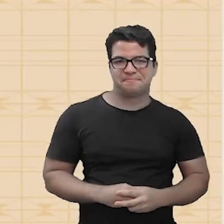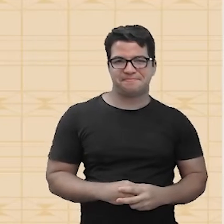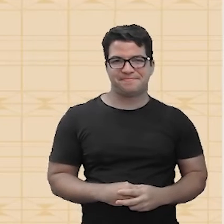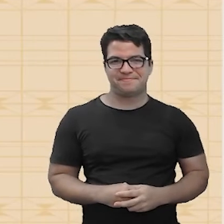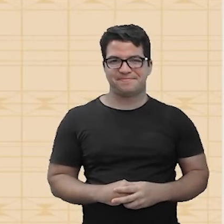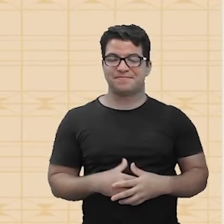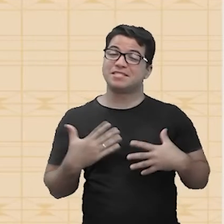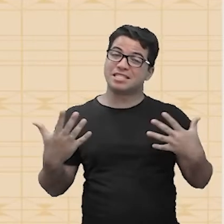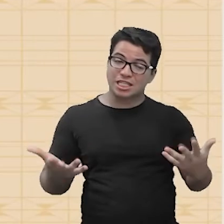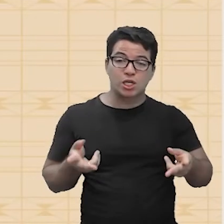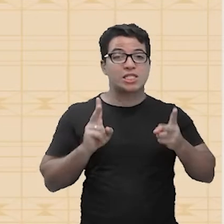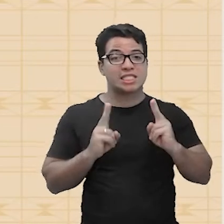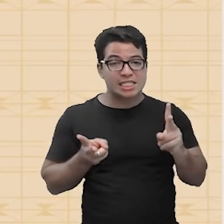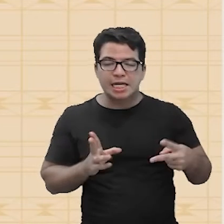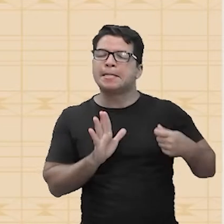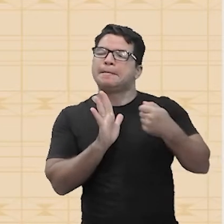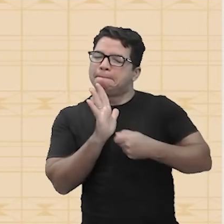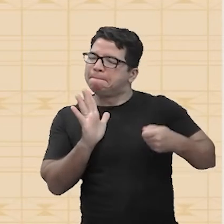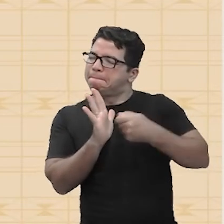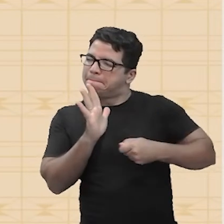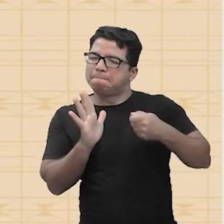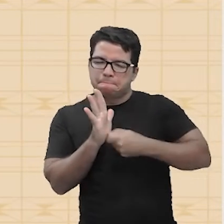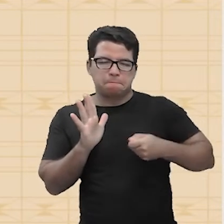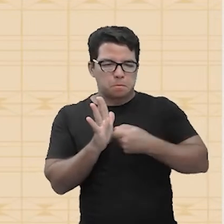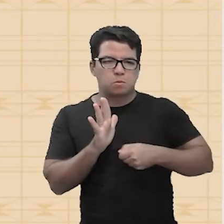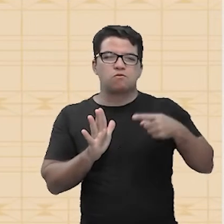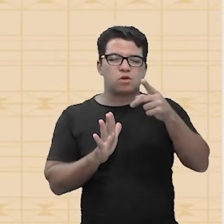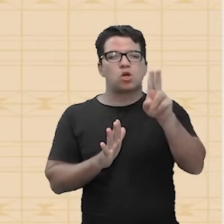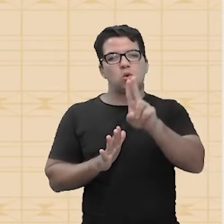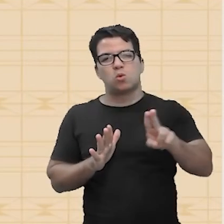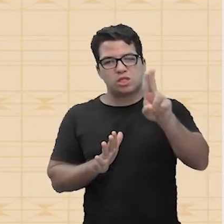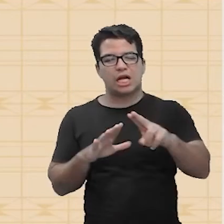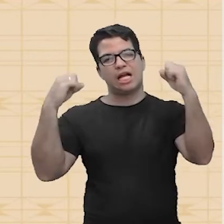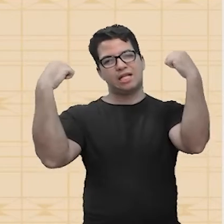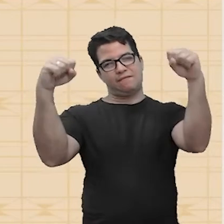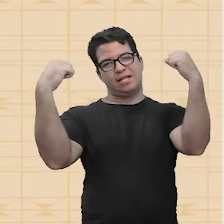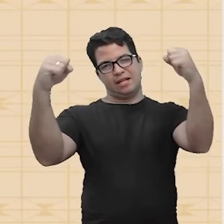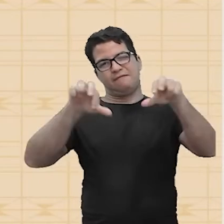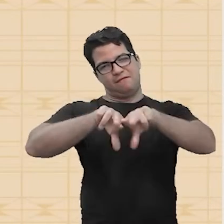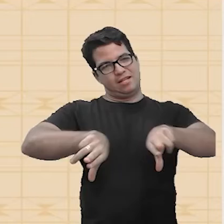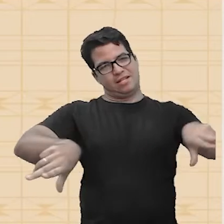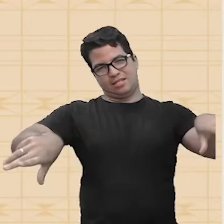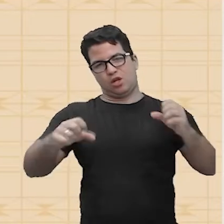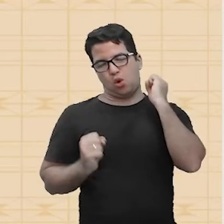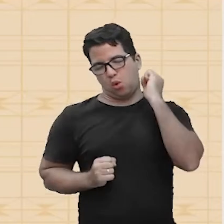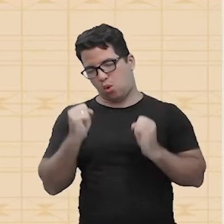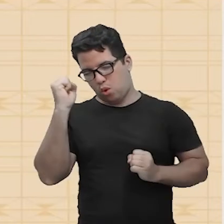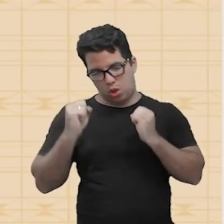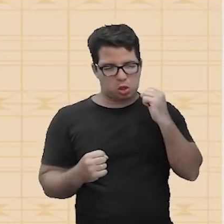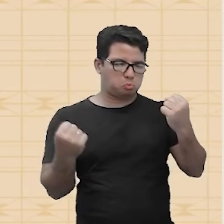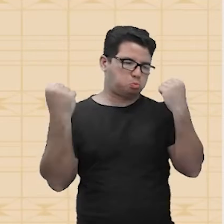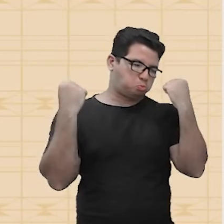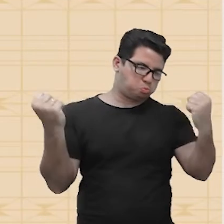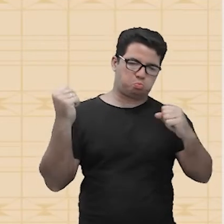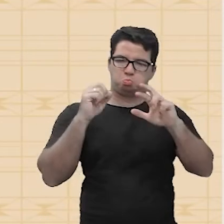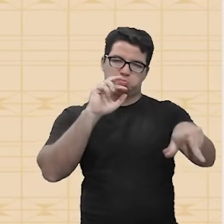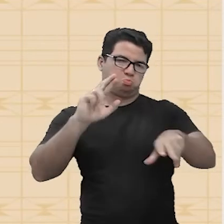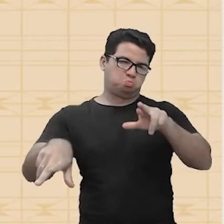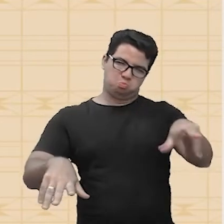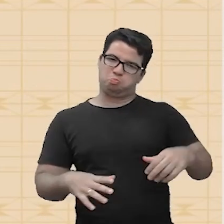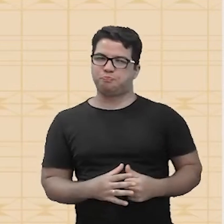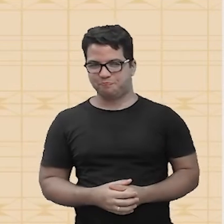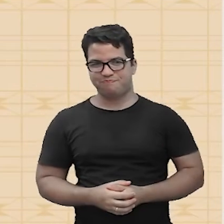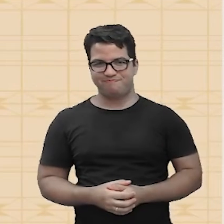está ali recorrentemente fazendo uso de atividade física, tá? Aquela pessoa ali que corre, né? Ou